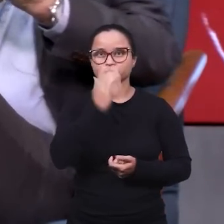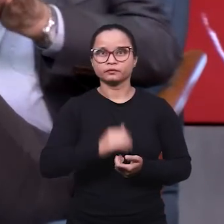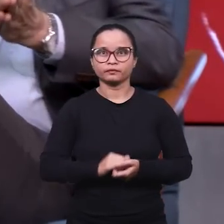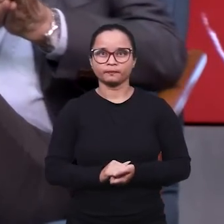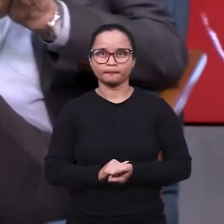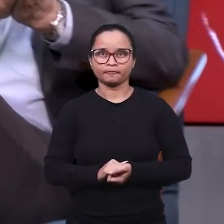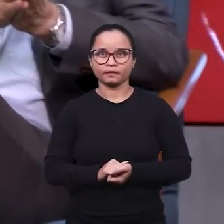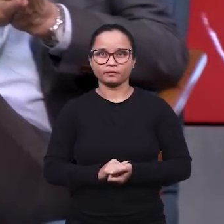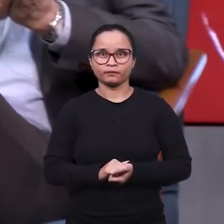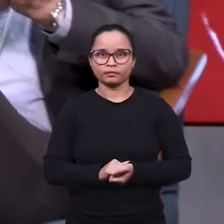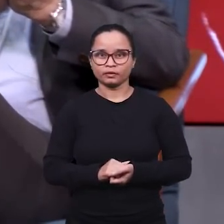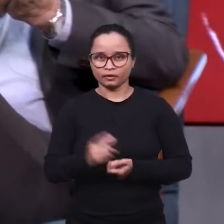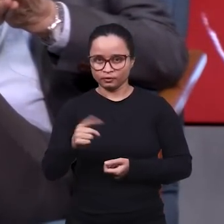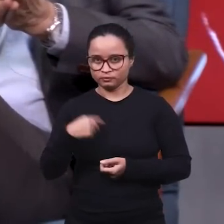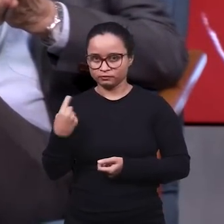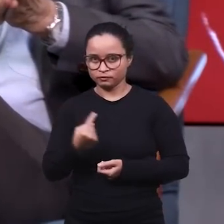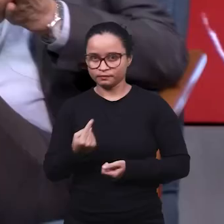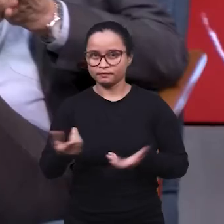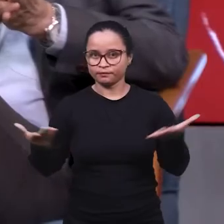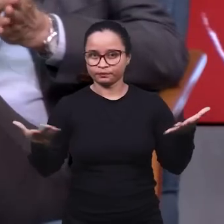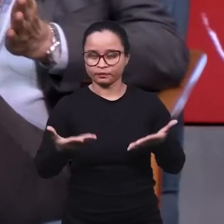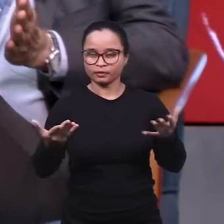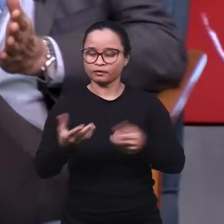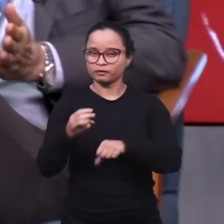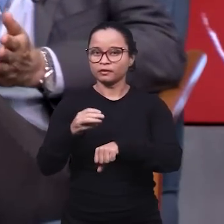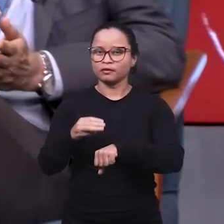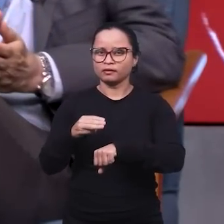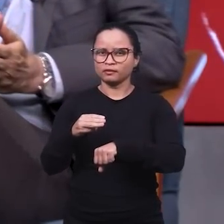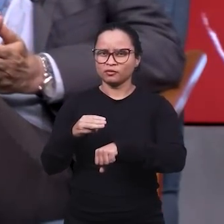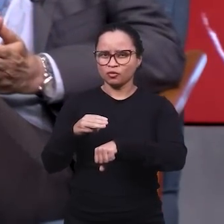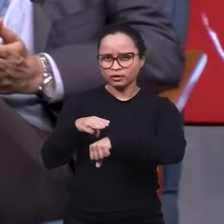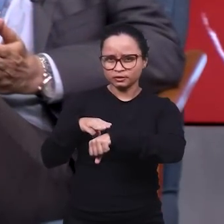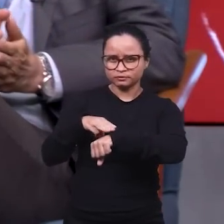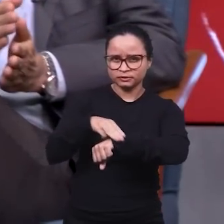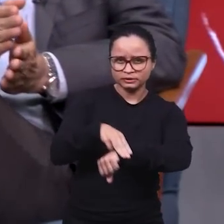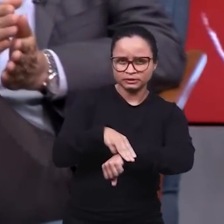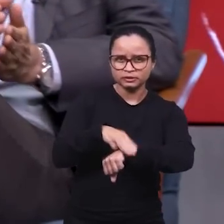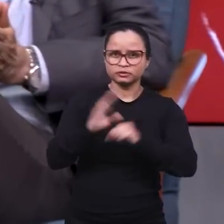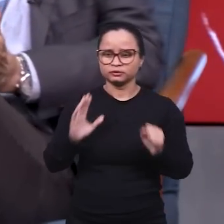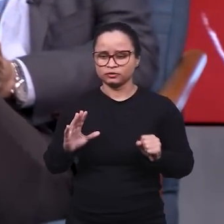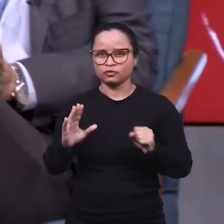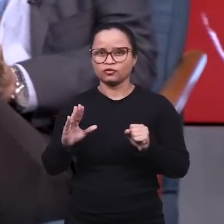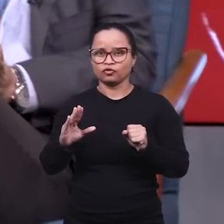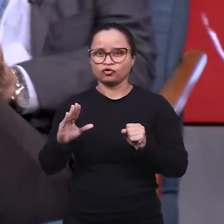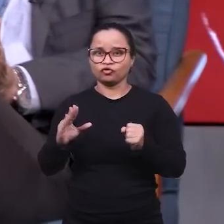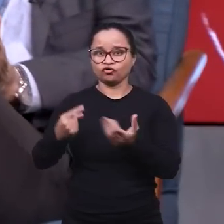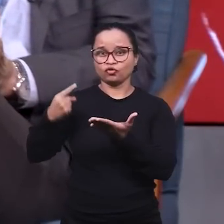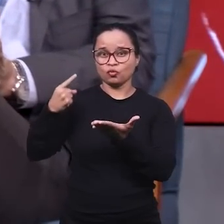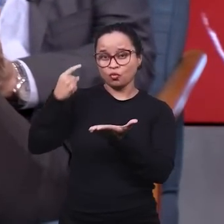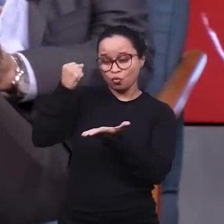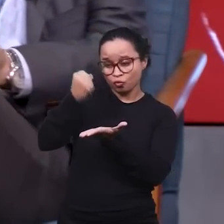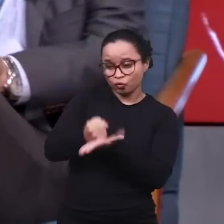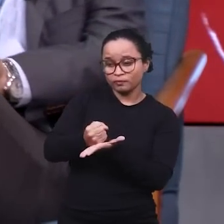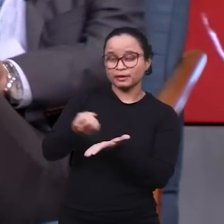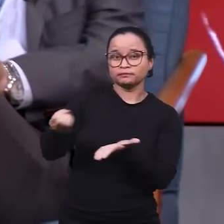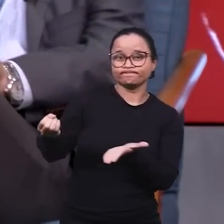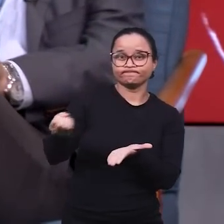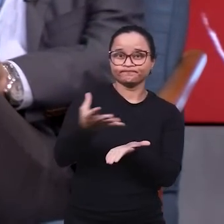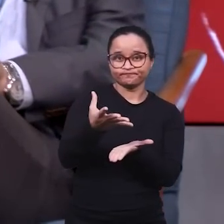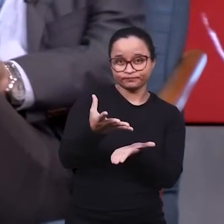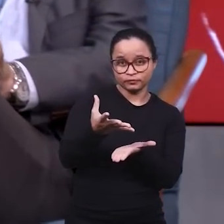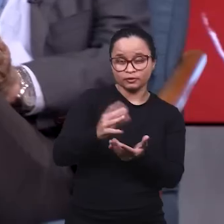e nos fez ministros de um novo pacto. Já falamos sobre isso. Não da